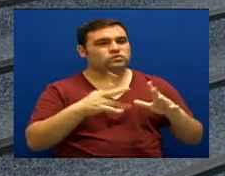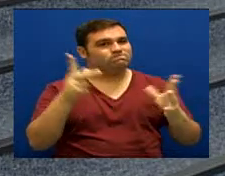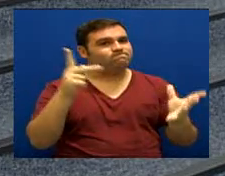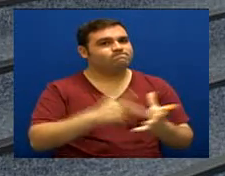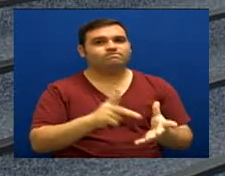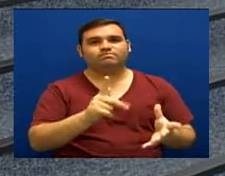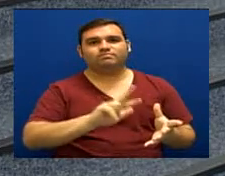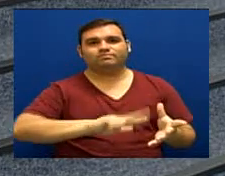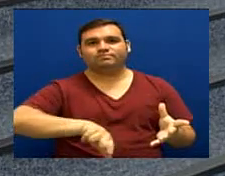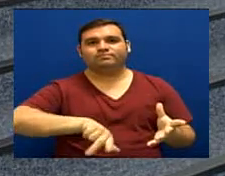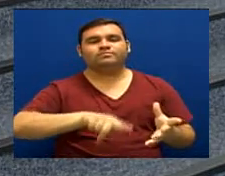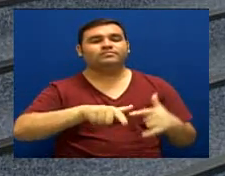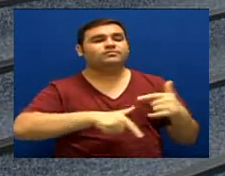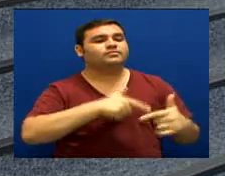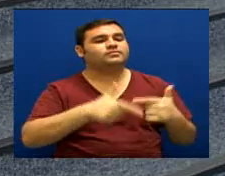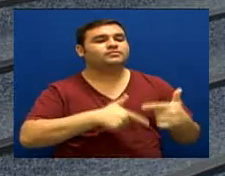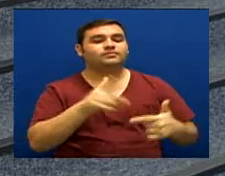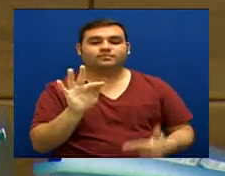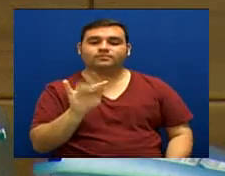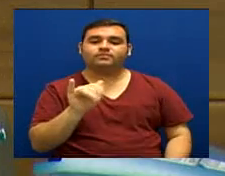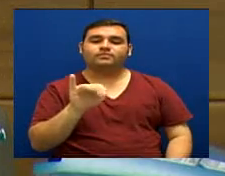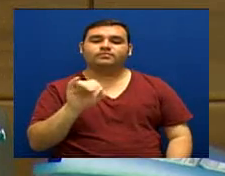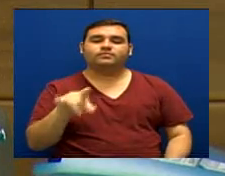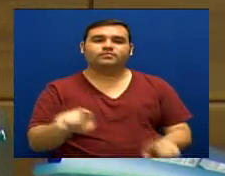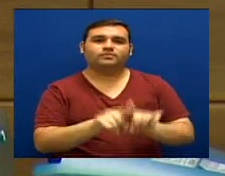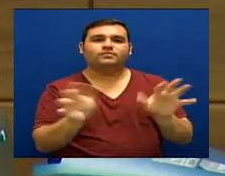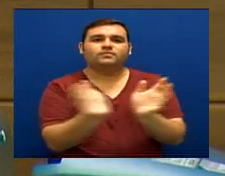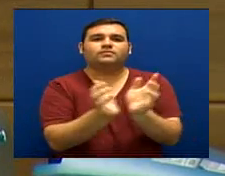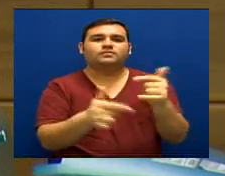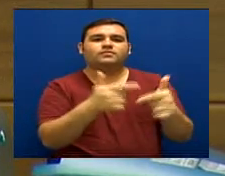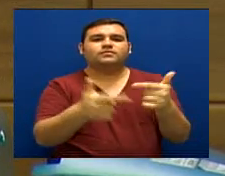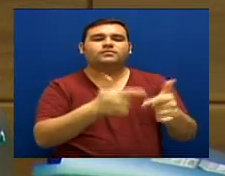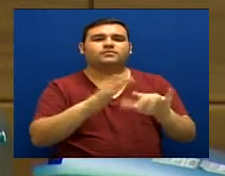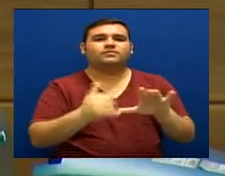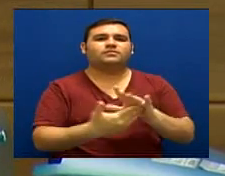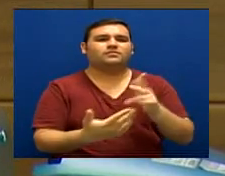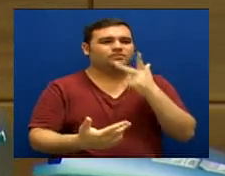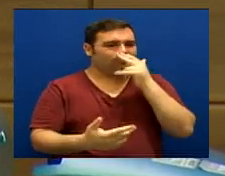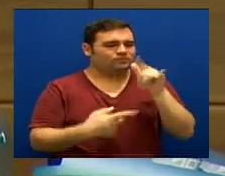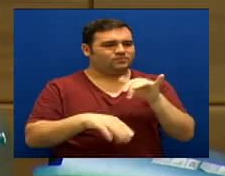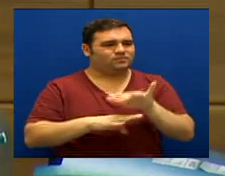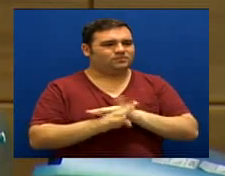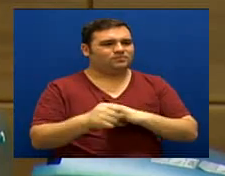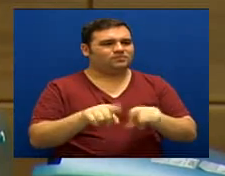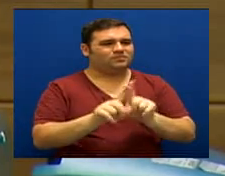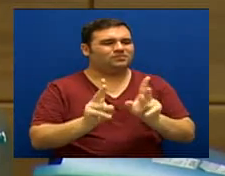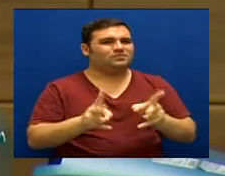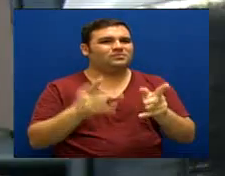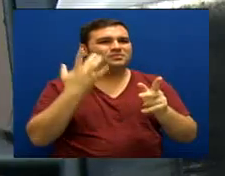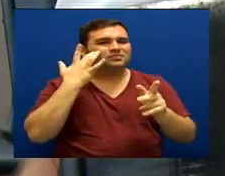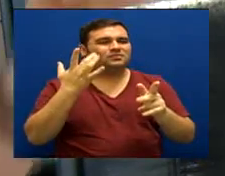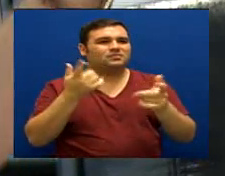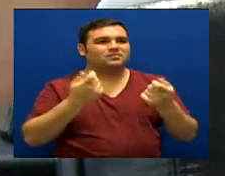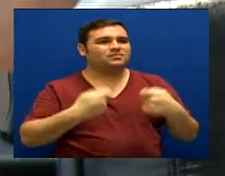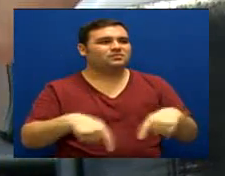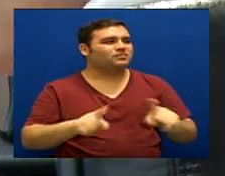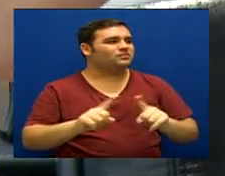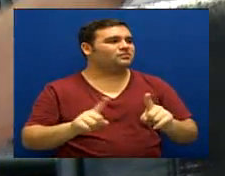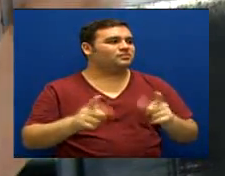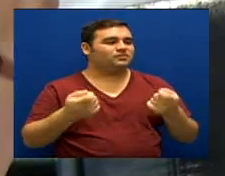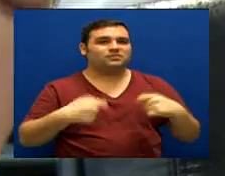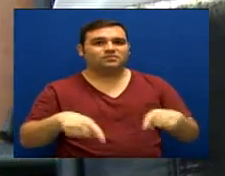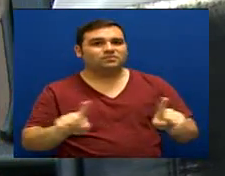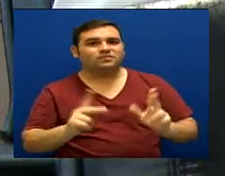foi o trabalho do fábio e da equipe toda do governo como parece que a gente se acostumou a se achar não só conservadora